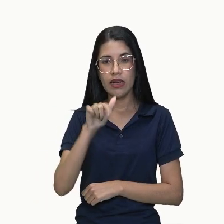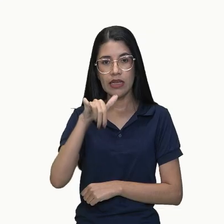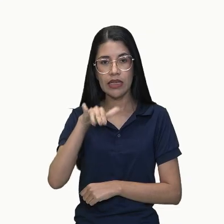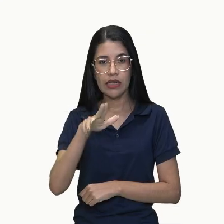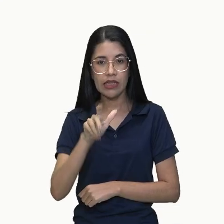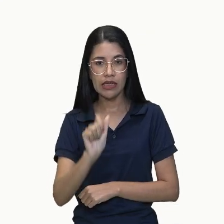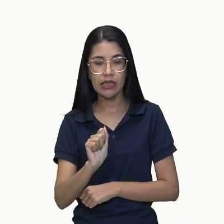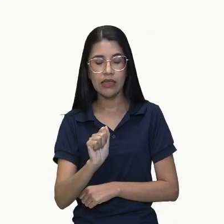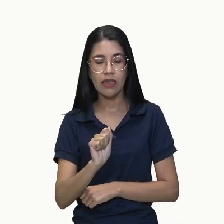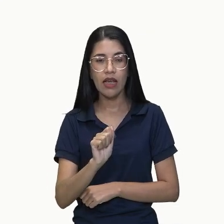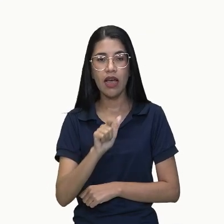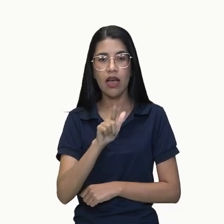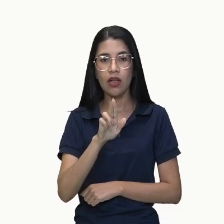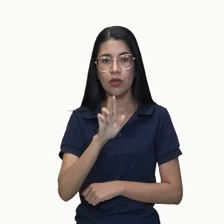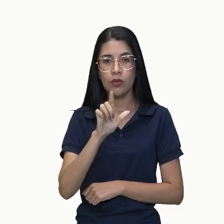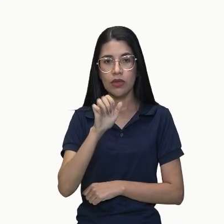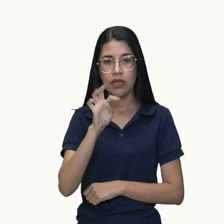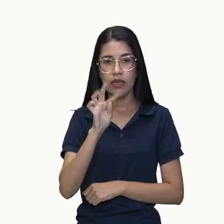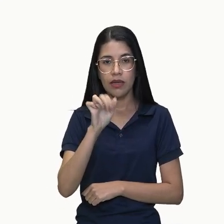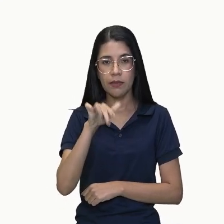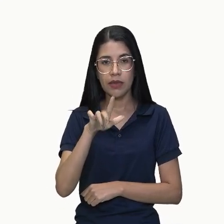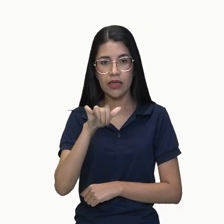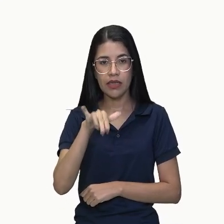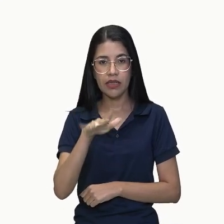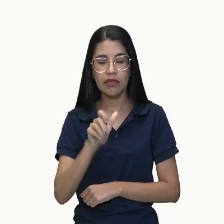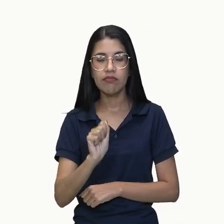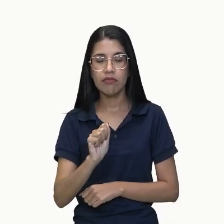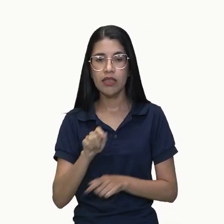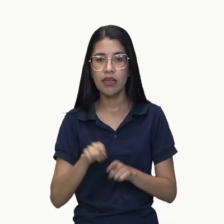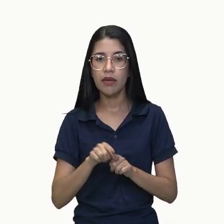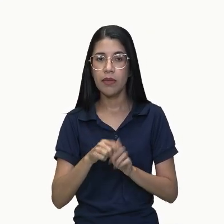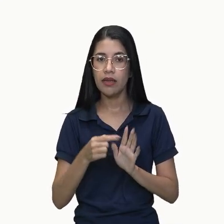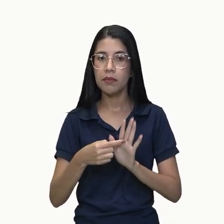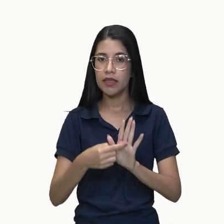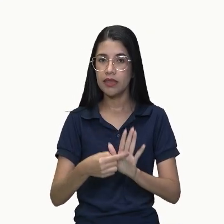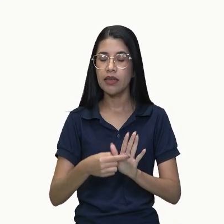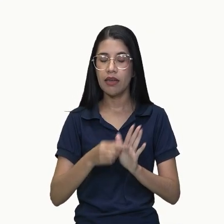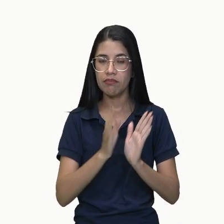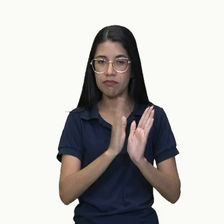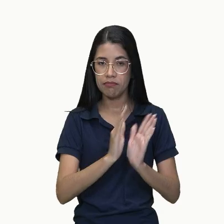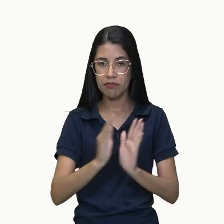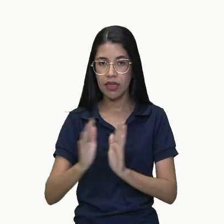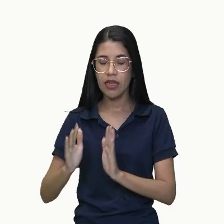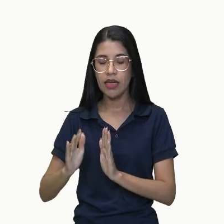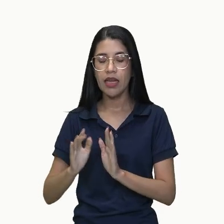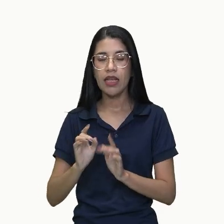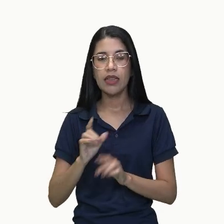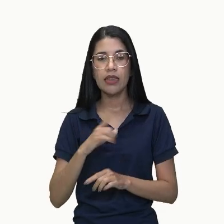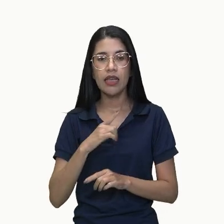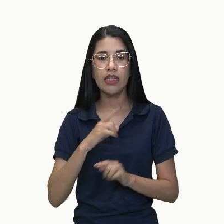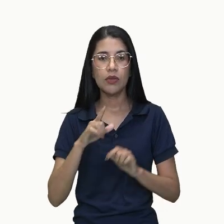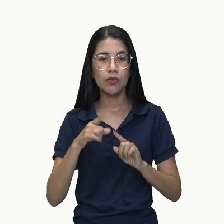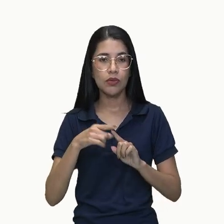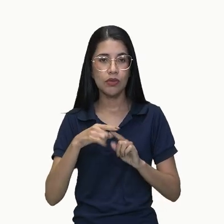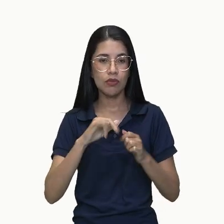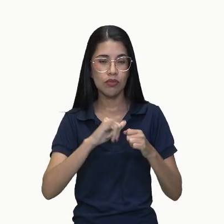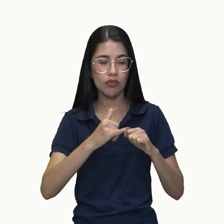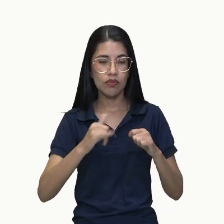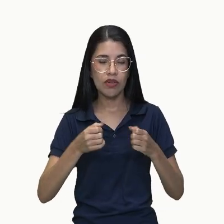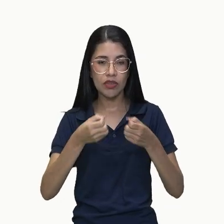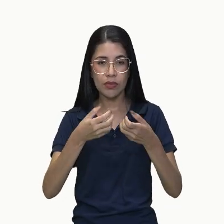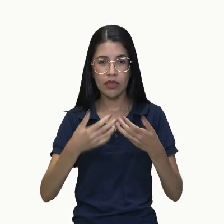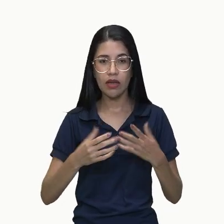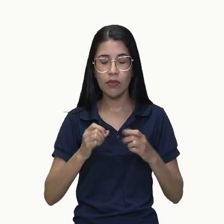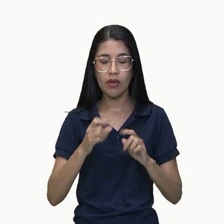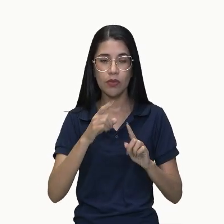A glutamina que a gente acabou de ver. Então, cada aminoácido desse em sequência vai me dizer, essa é